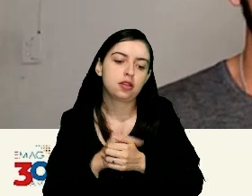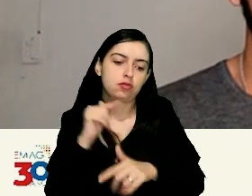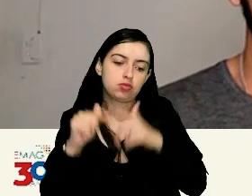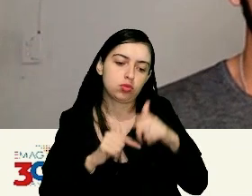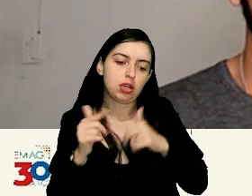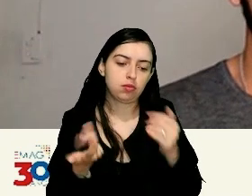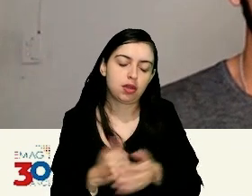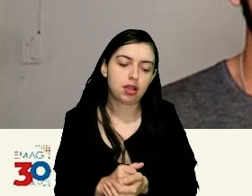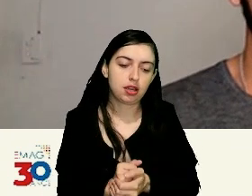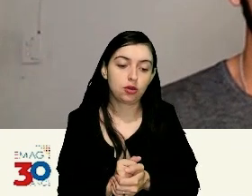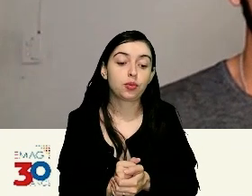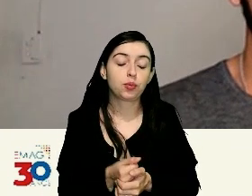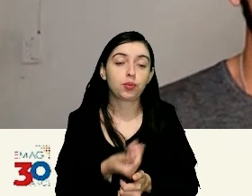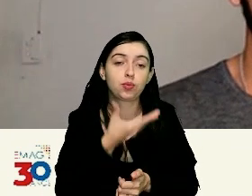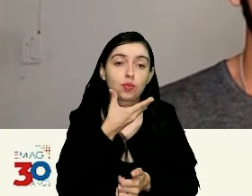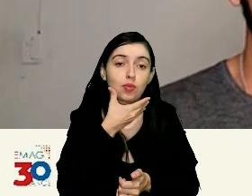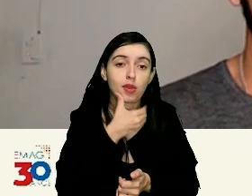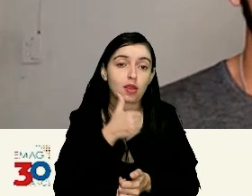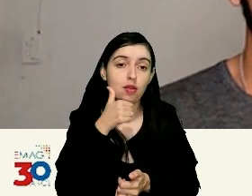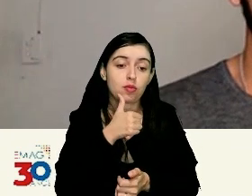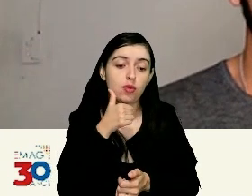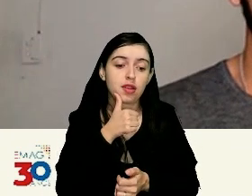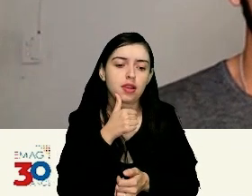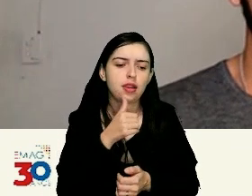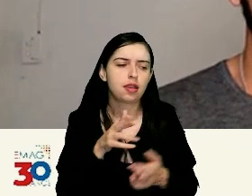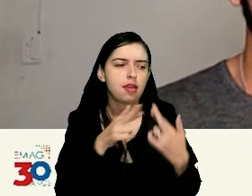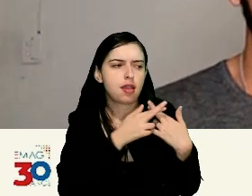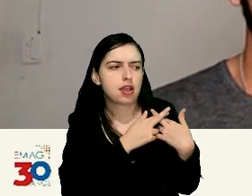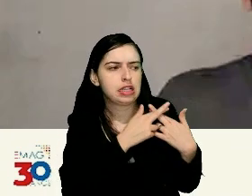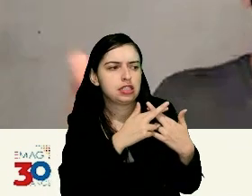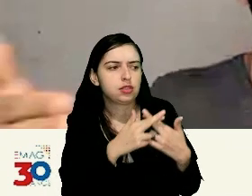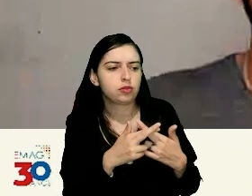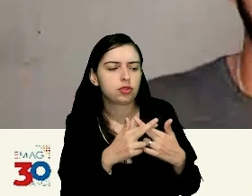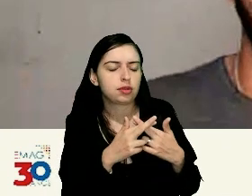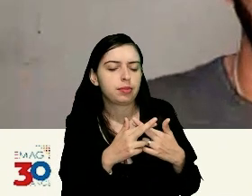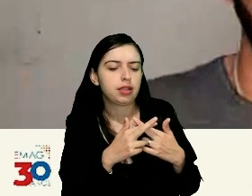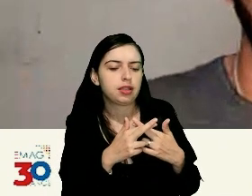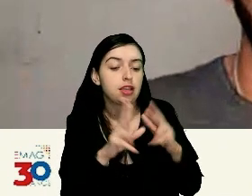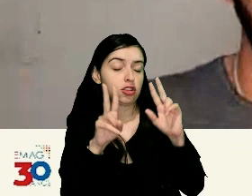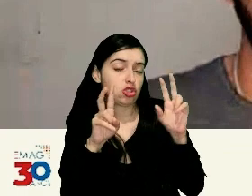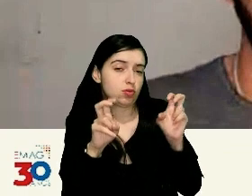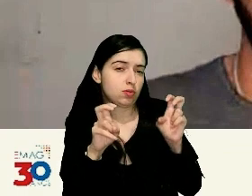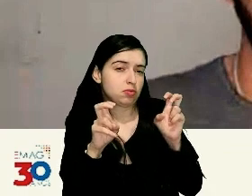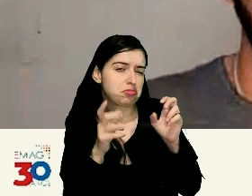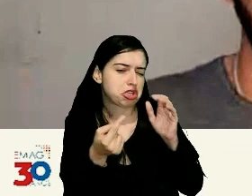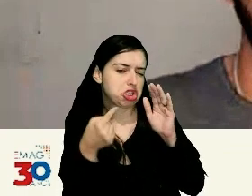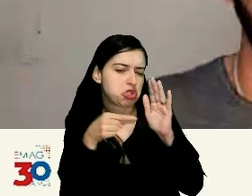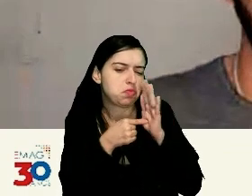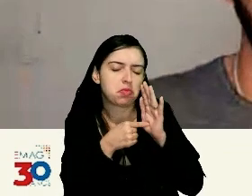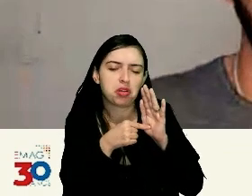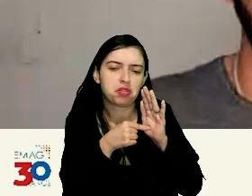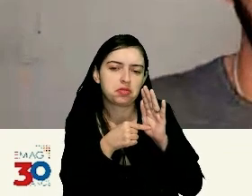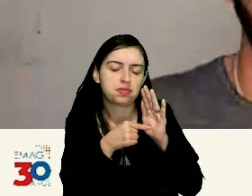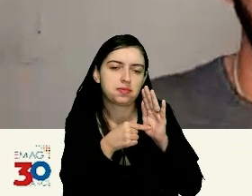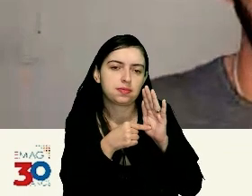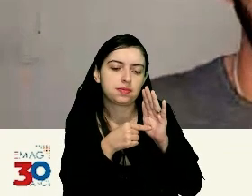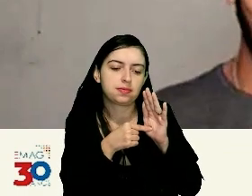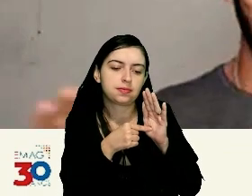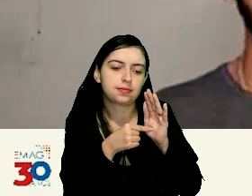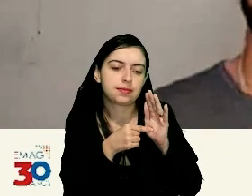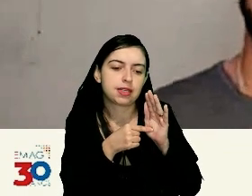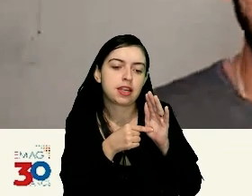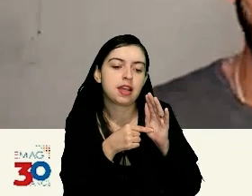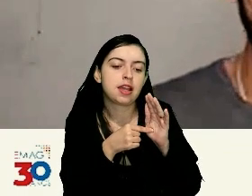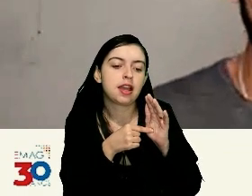mulher detém o poder, vamos dizer assim, entre aspas, porque é uma imposição, então não é um poder, eu